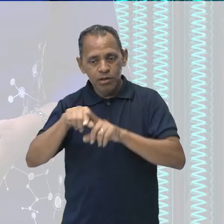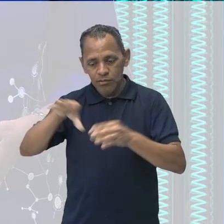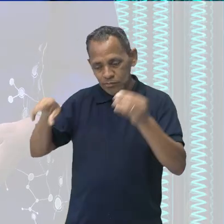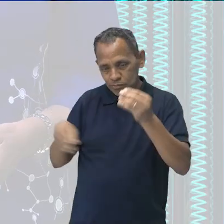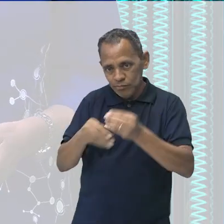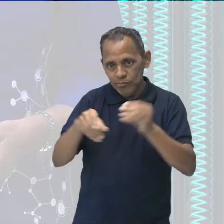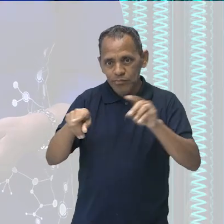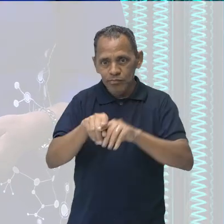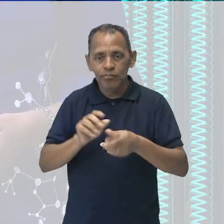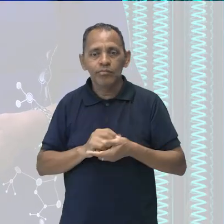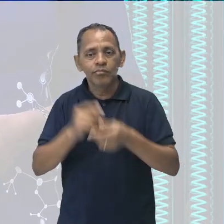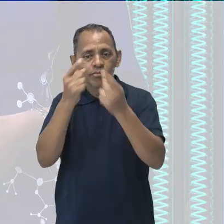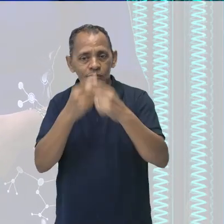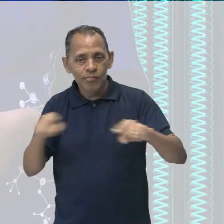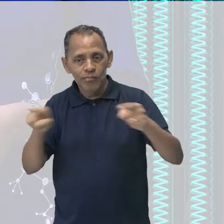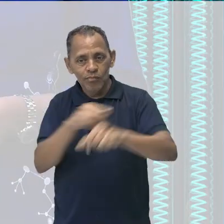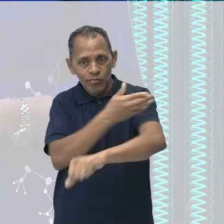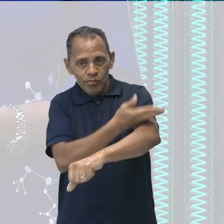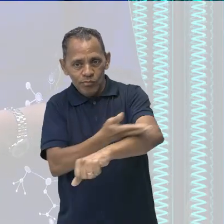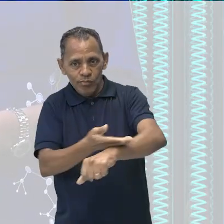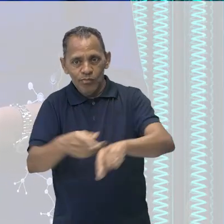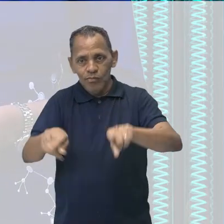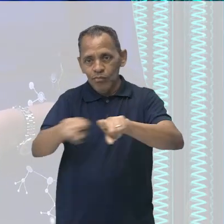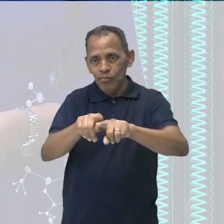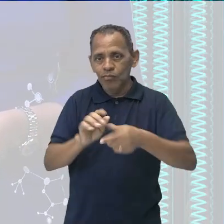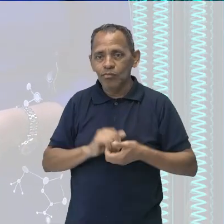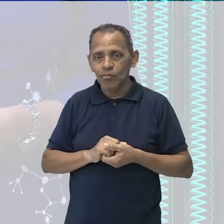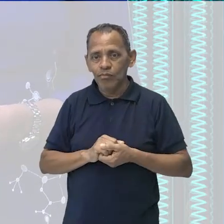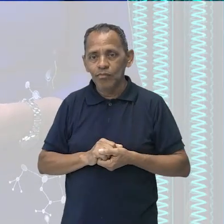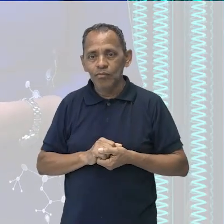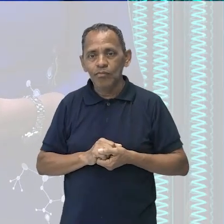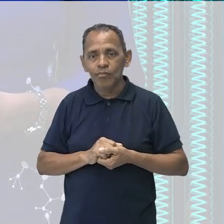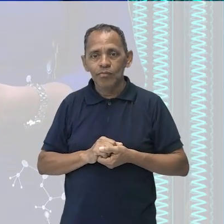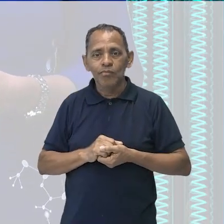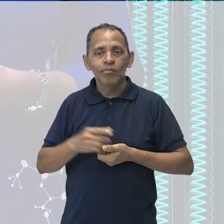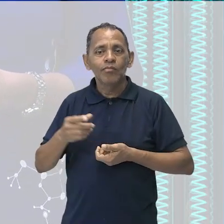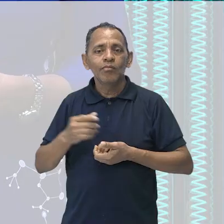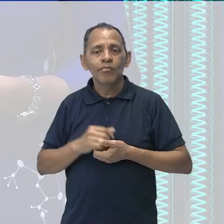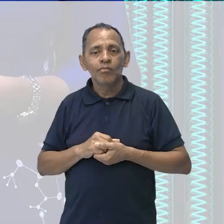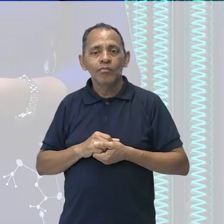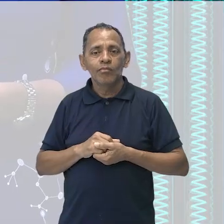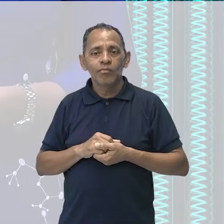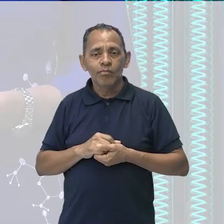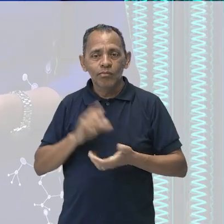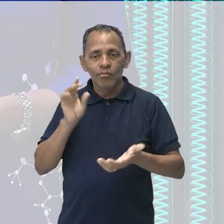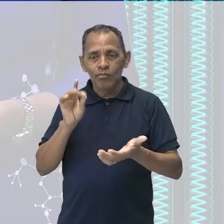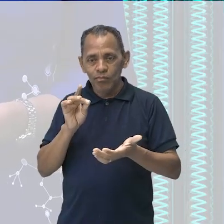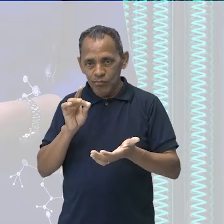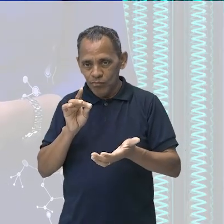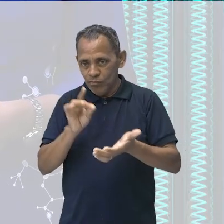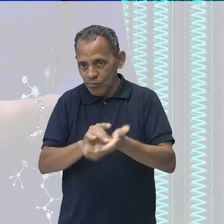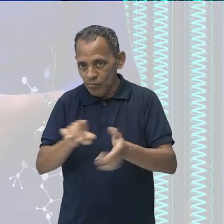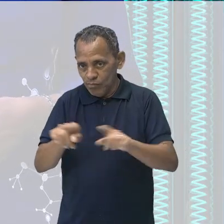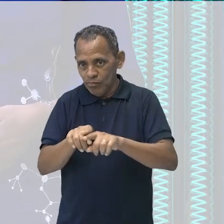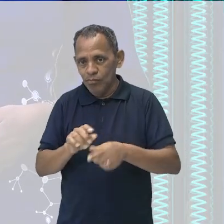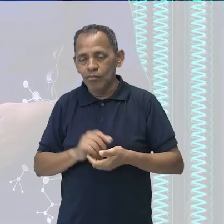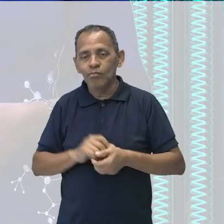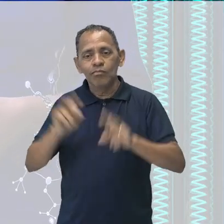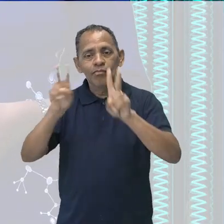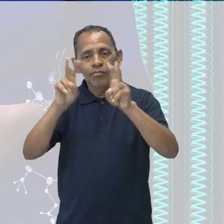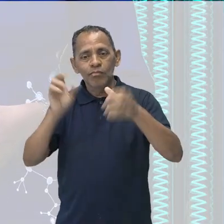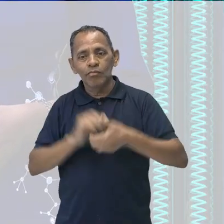uma integração profunda com a música, a dança e o canto, e frequentemente aborda temas